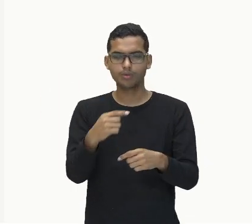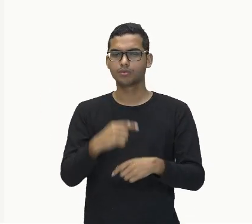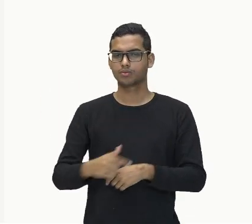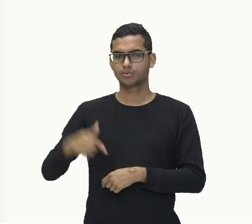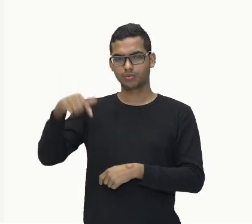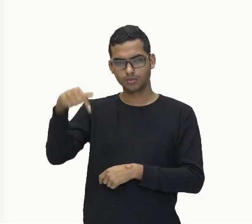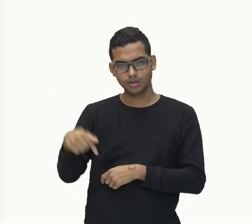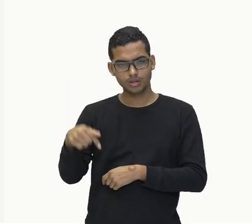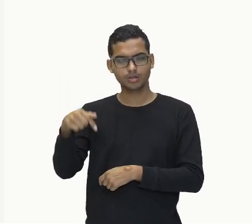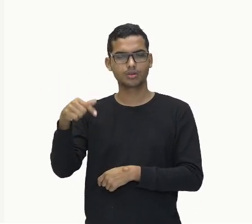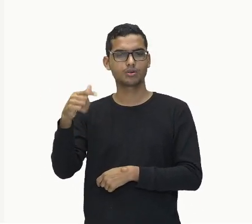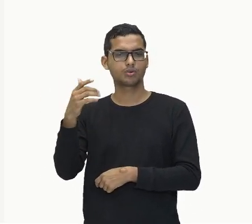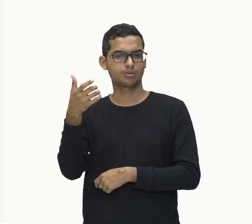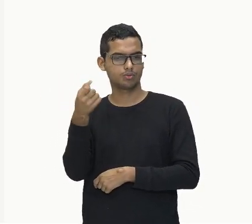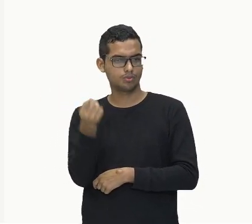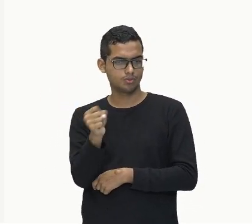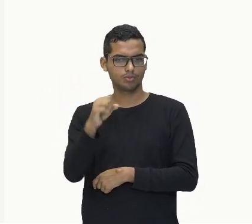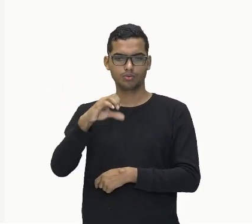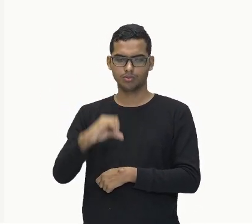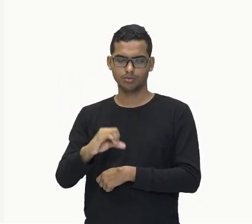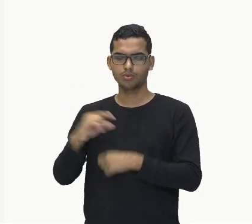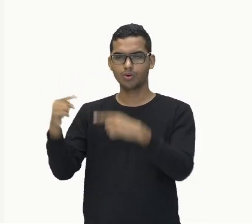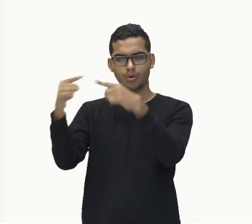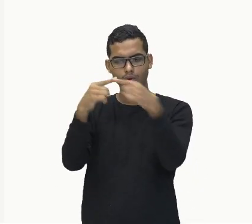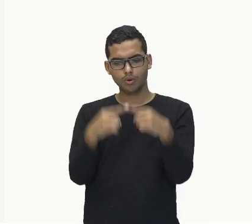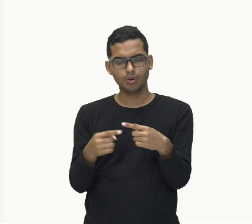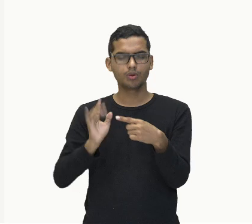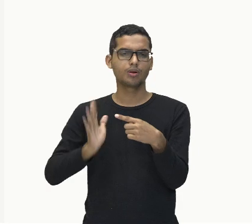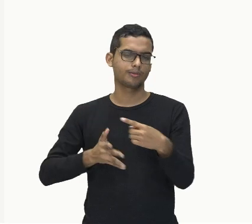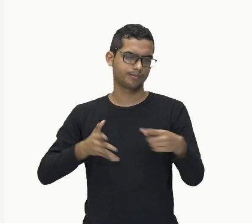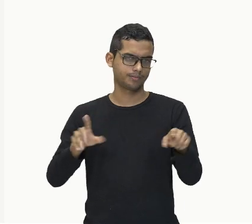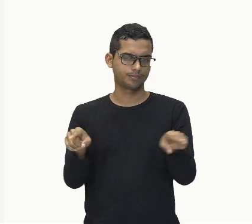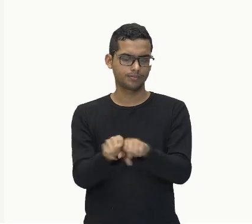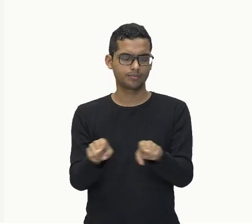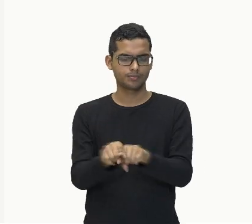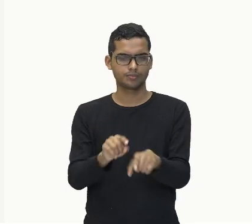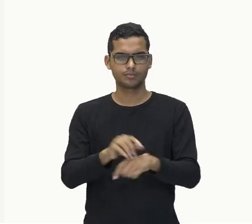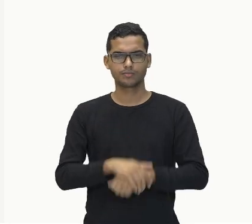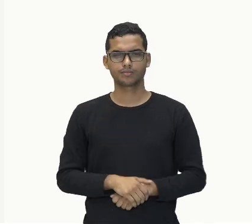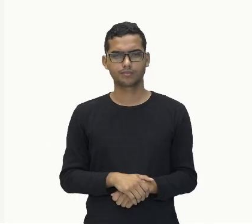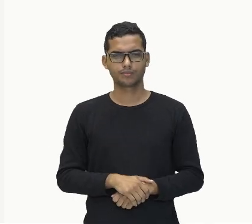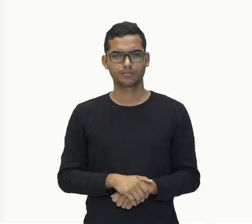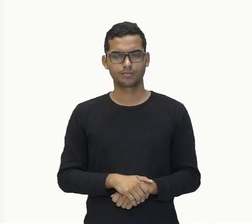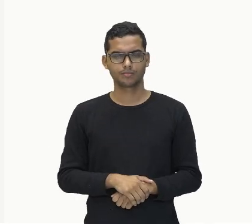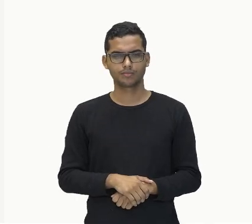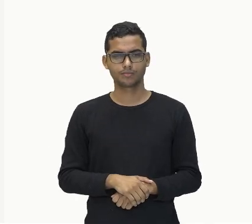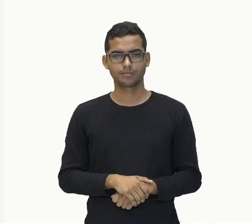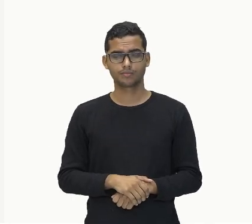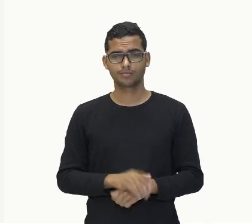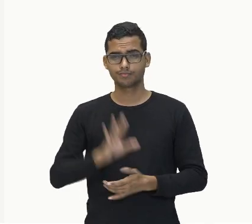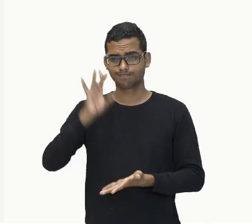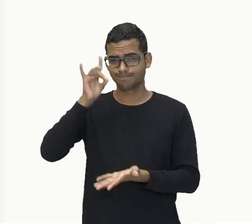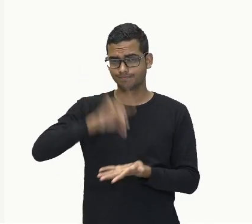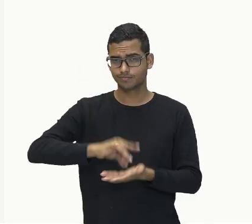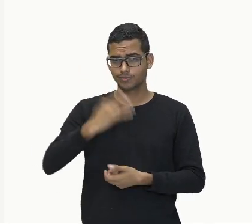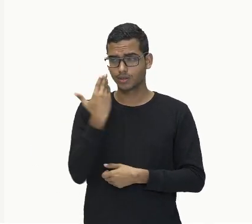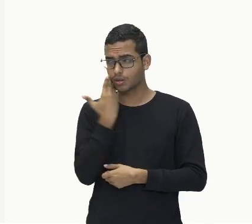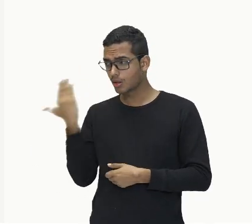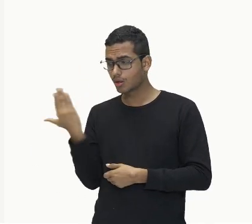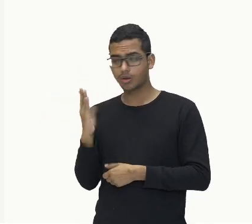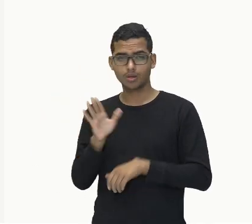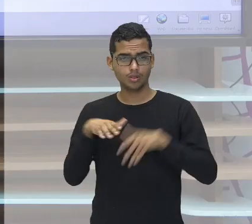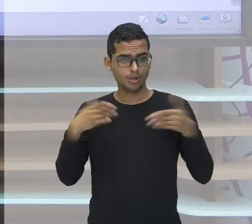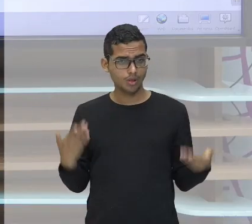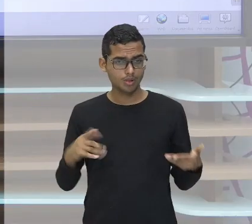7, já está combinado com 8 e já está combinado com 9. Então, de fato, realmente, quando a